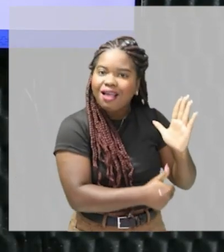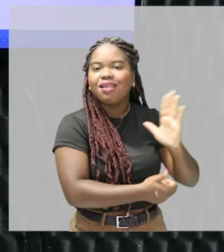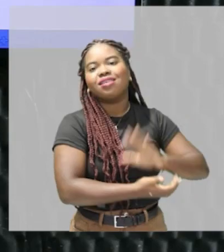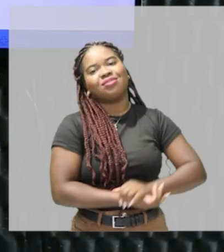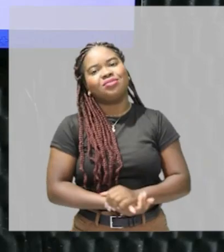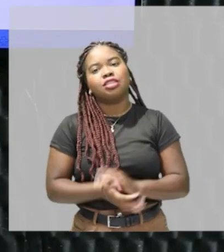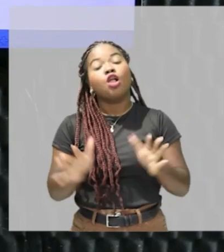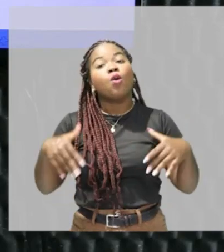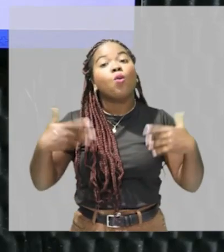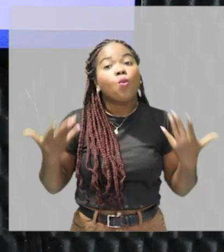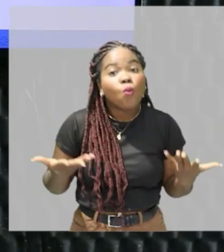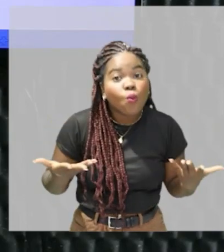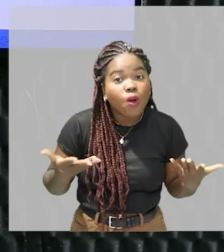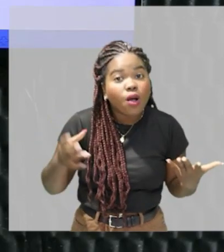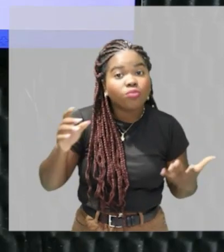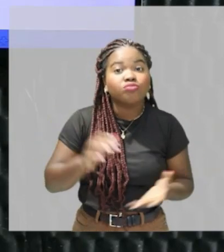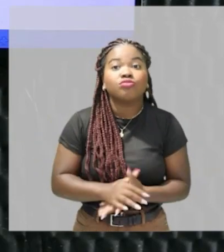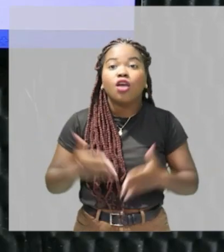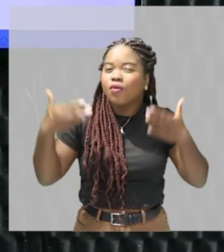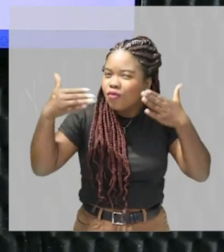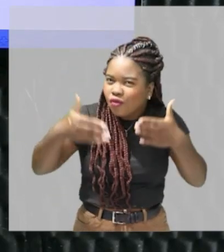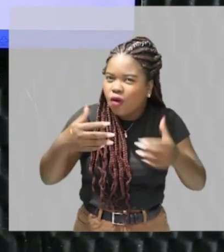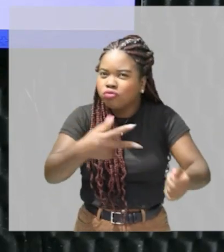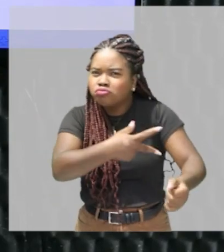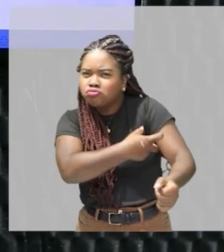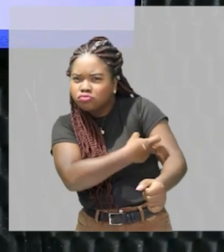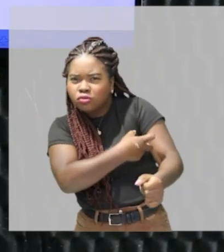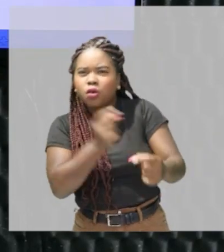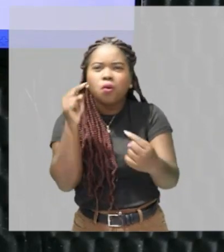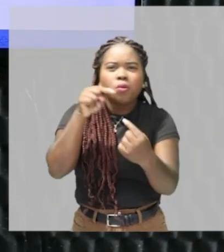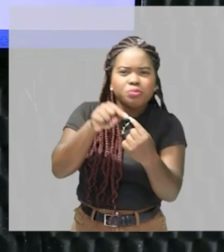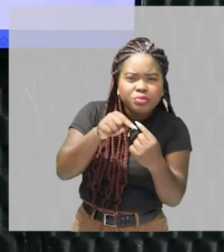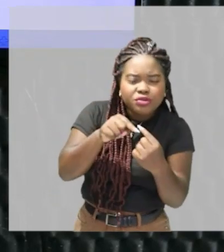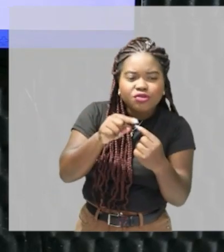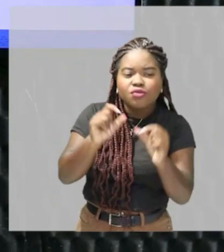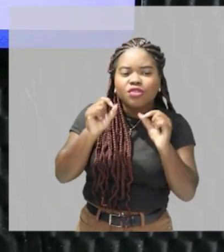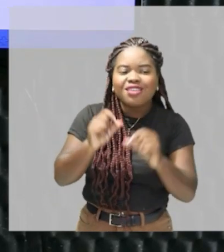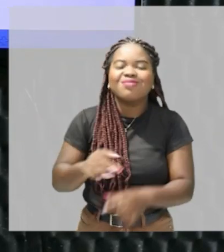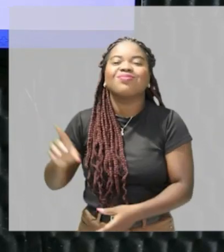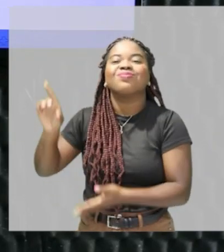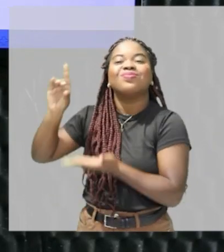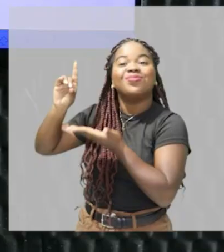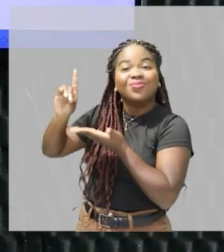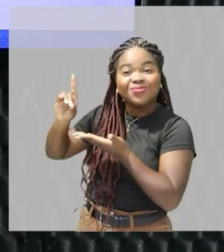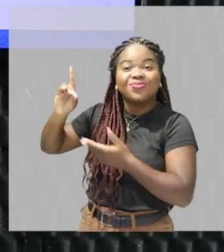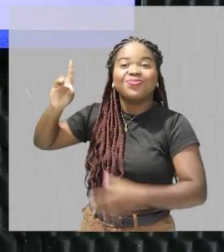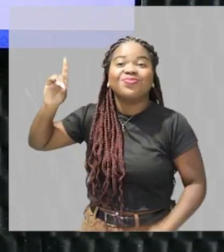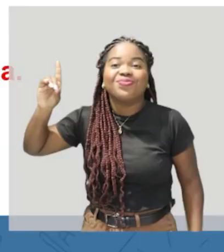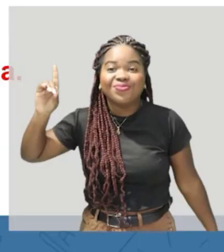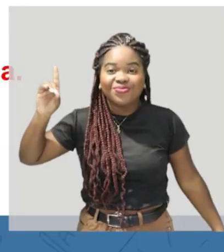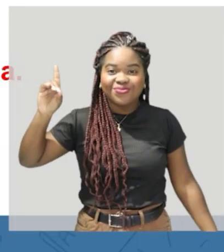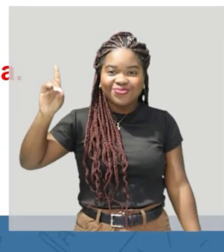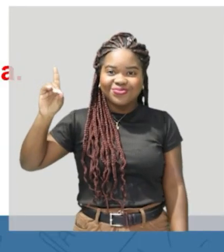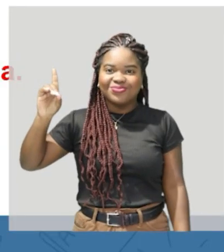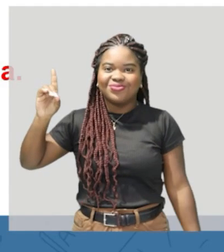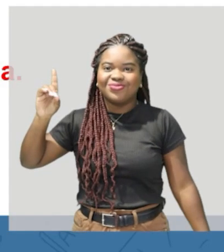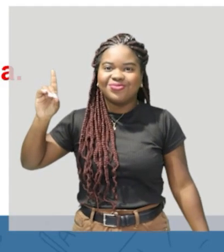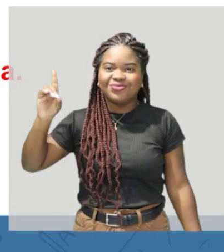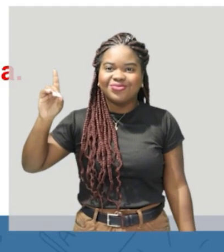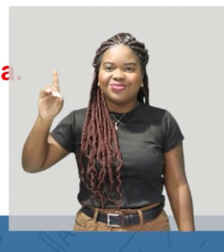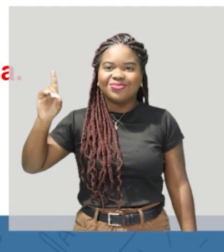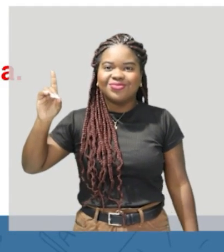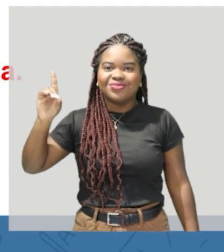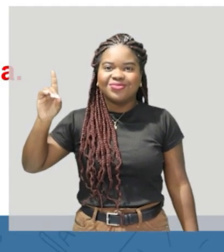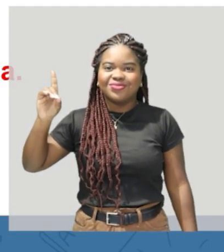Então, qual é a ideia dessa vacina? O que essa vacina pode fazer? Justamente ativar